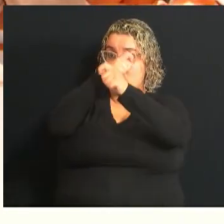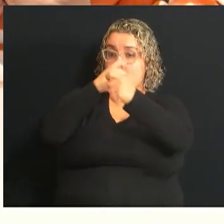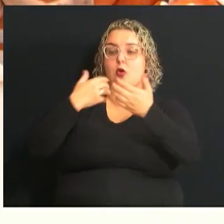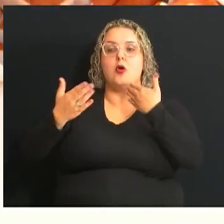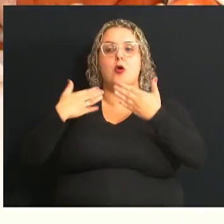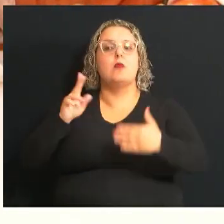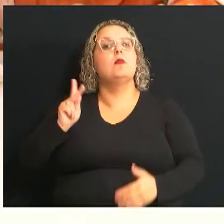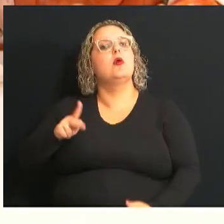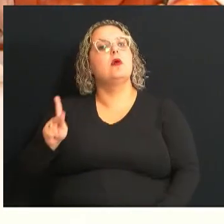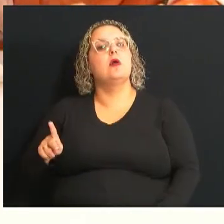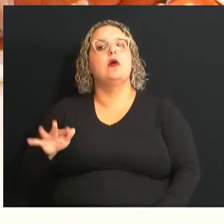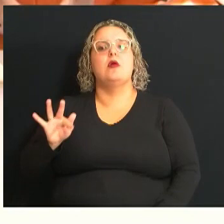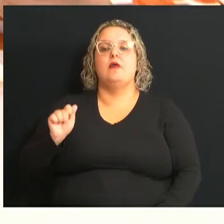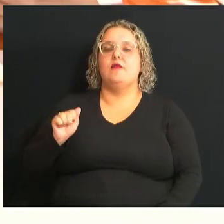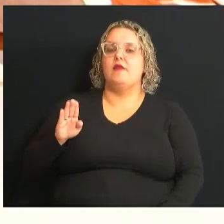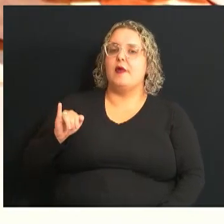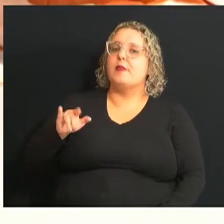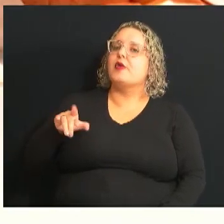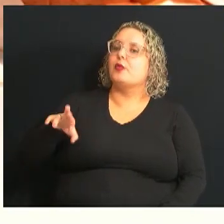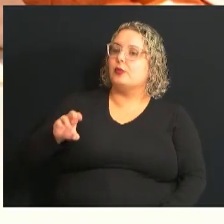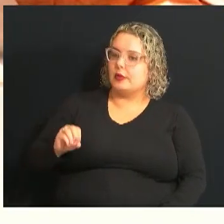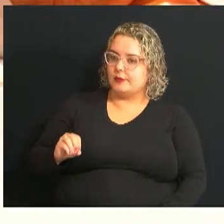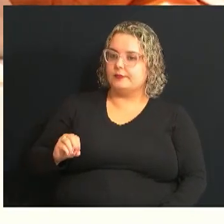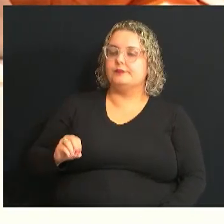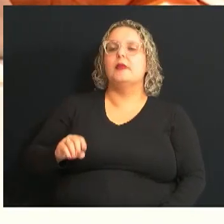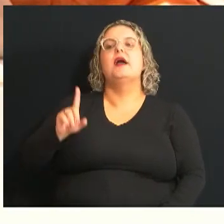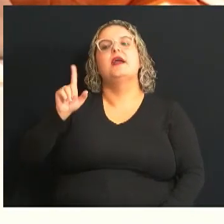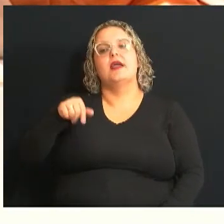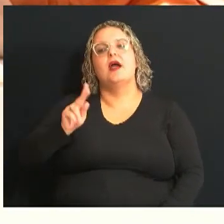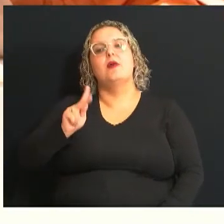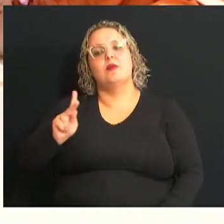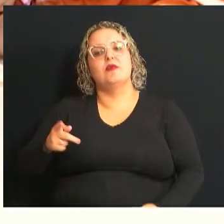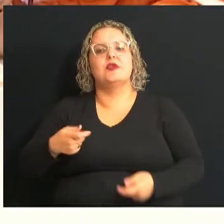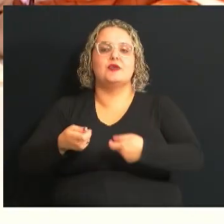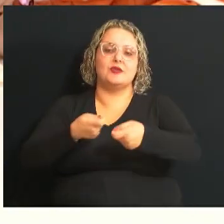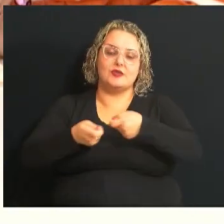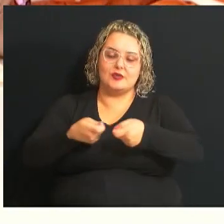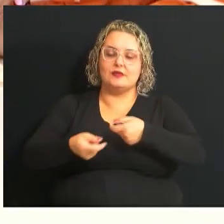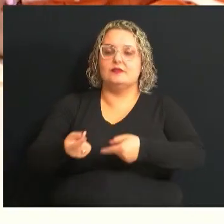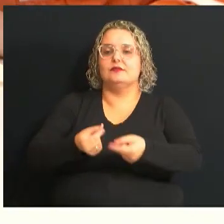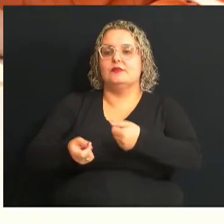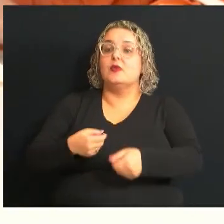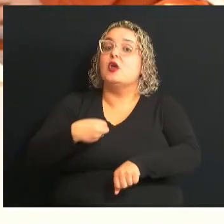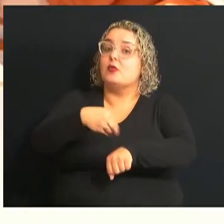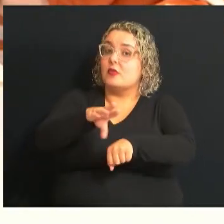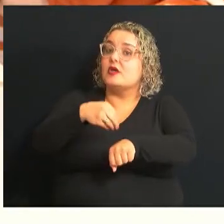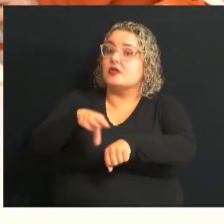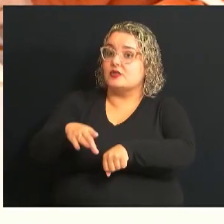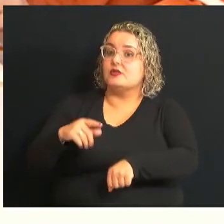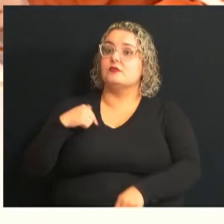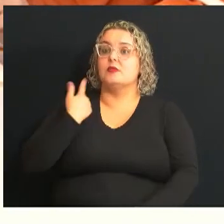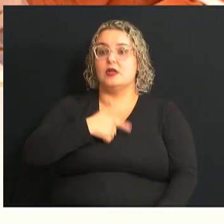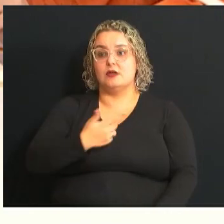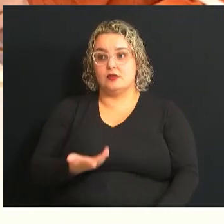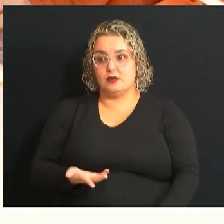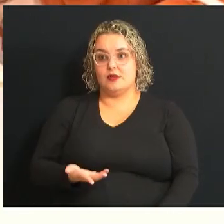professora Fabiola Oliveira, que é professora de economia aqui da PUC e vai dar umas dicas pra gente hoje. Fabiola, obrigada por tirar esse